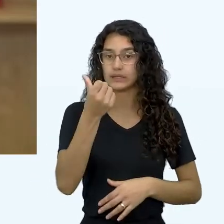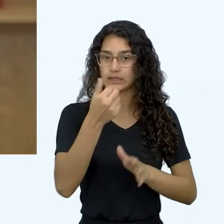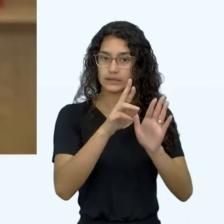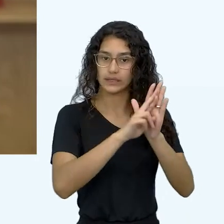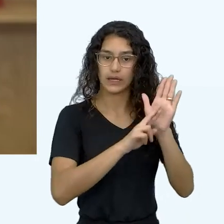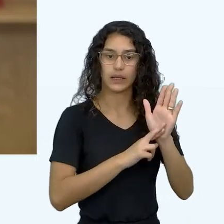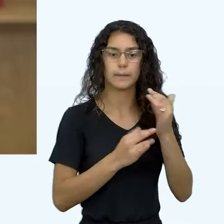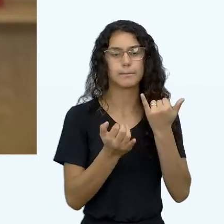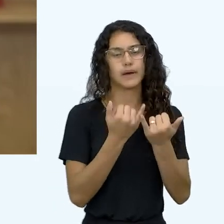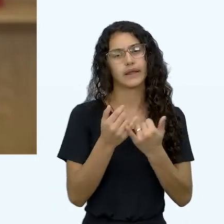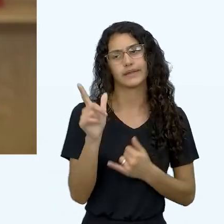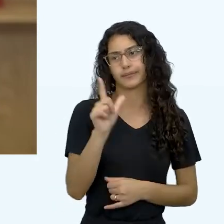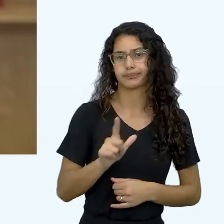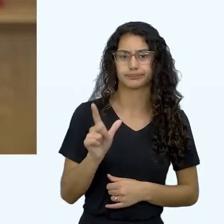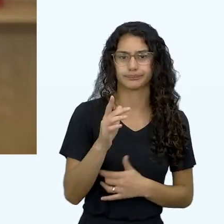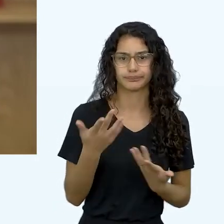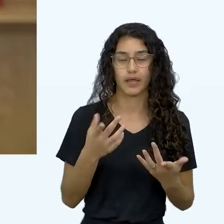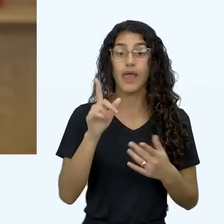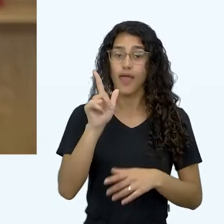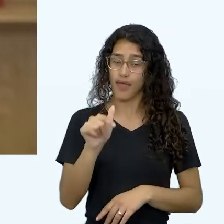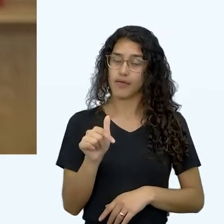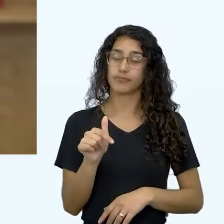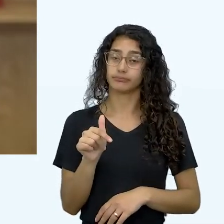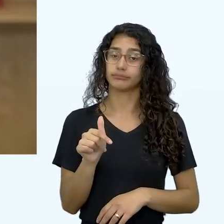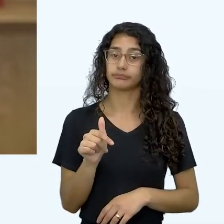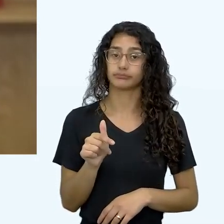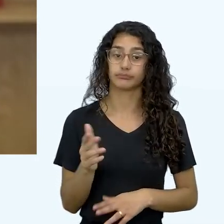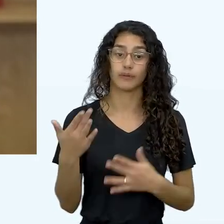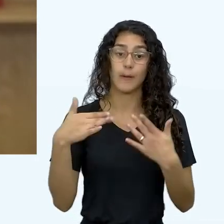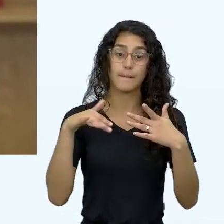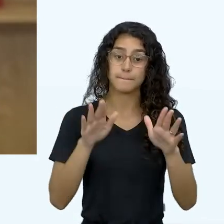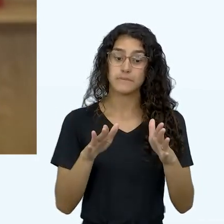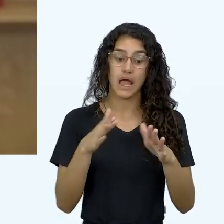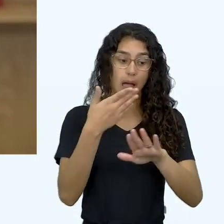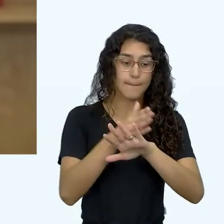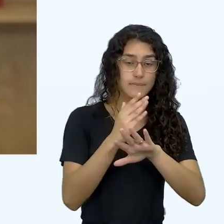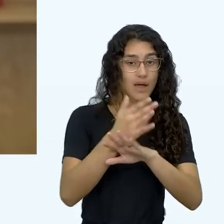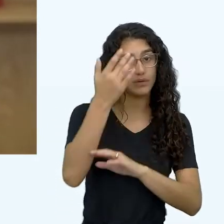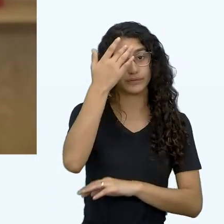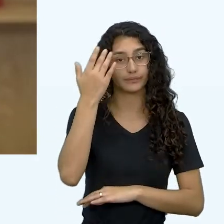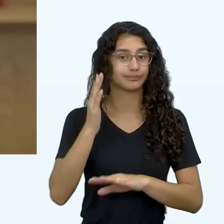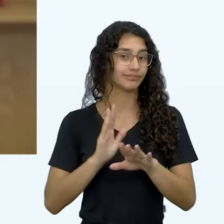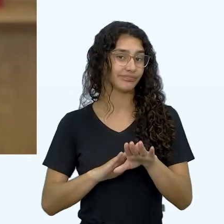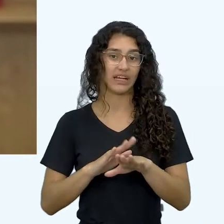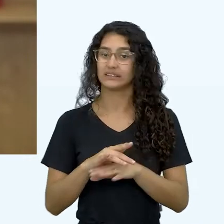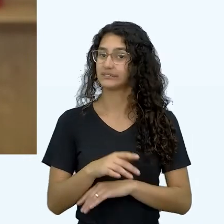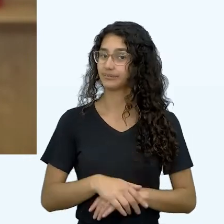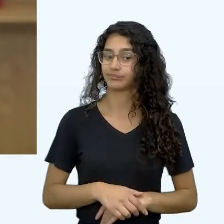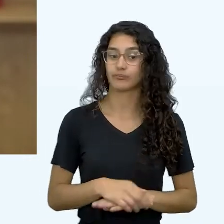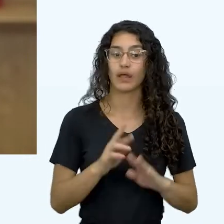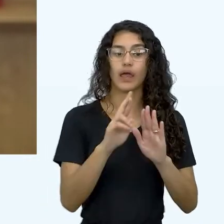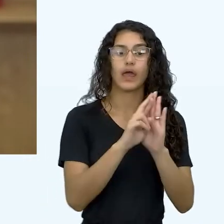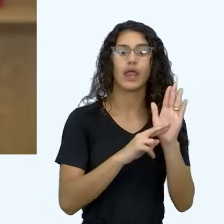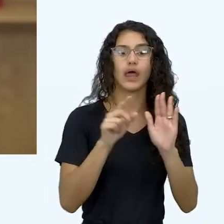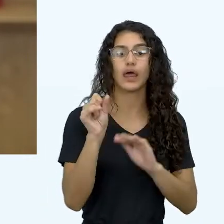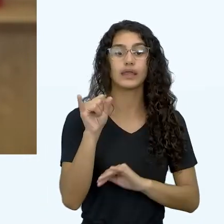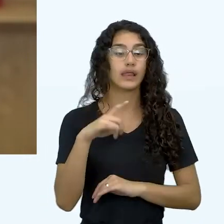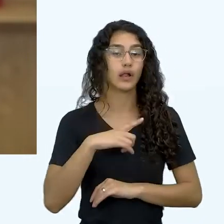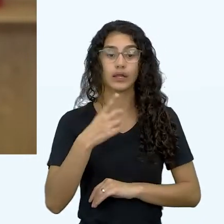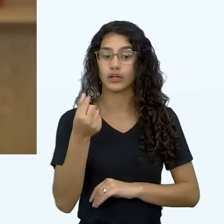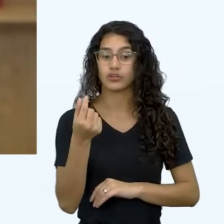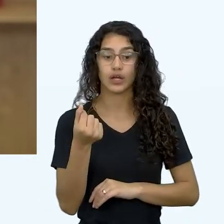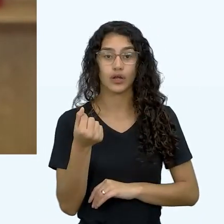ela parece óbvia, ela é óbvia, mas na prática as pessoas não fazem. Então a regra é, se você não tem